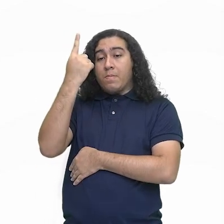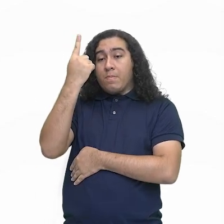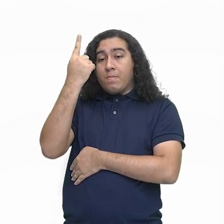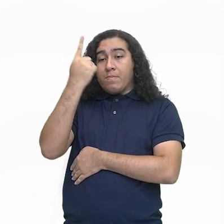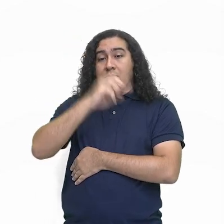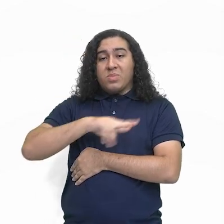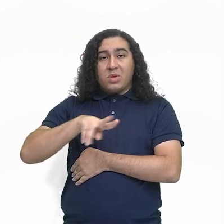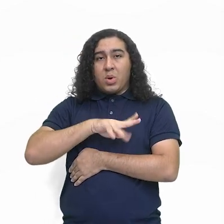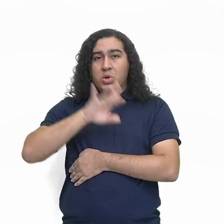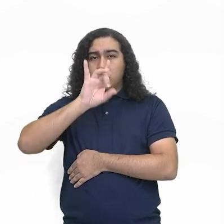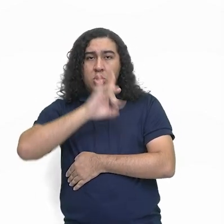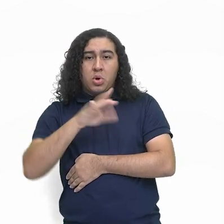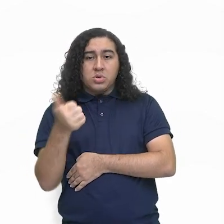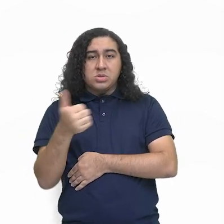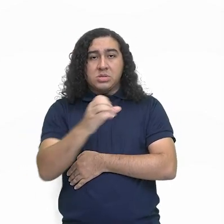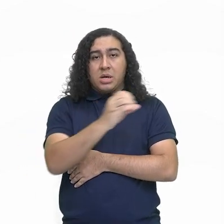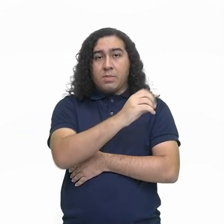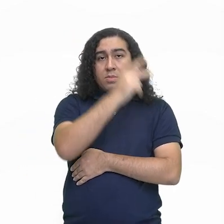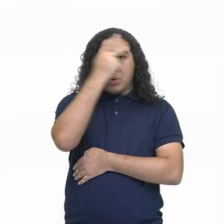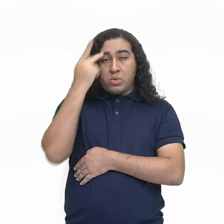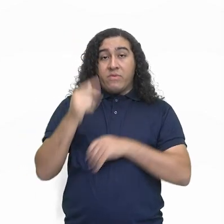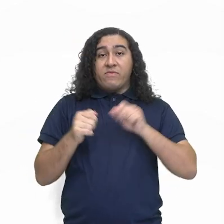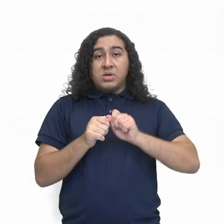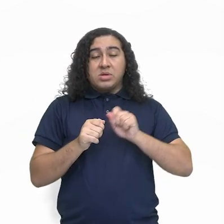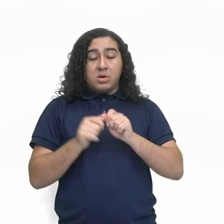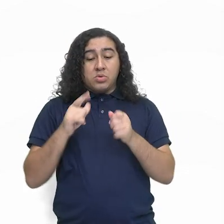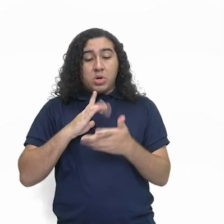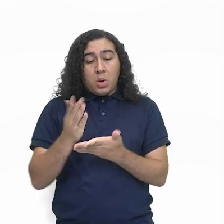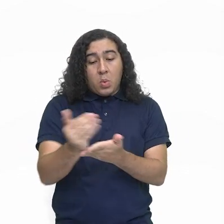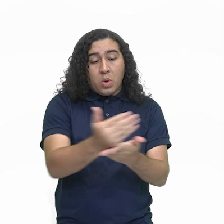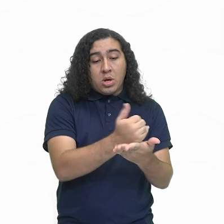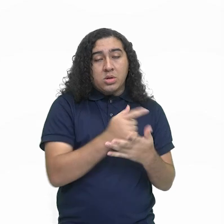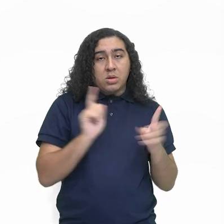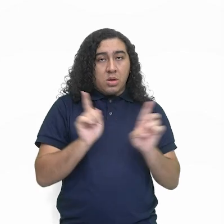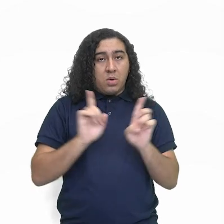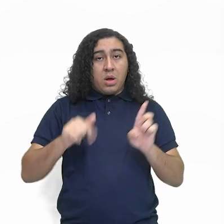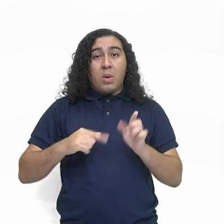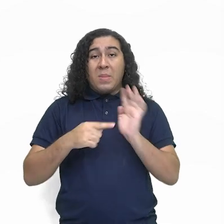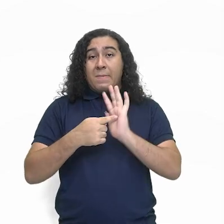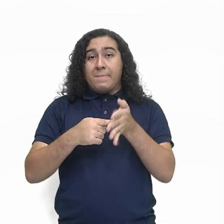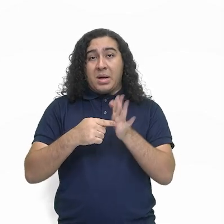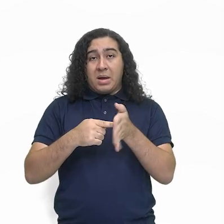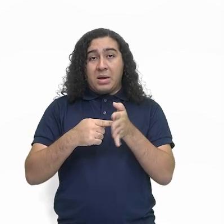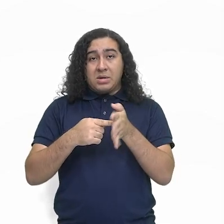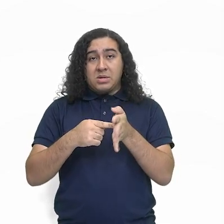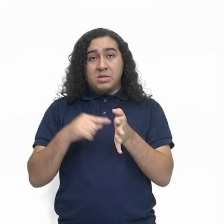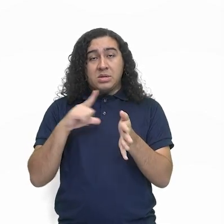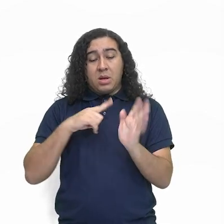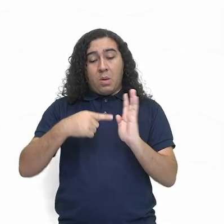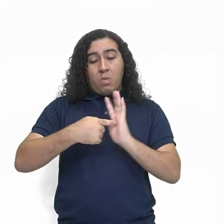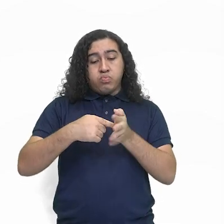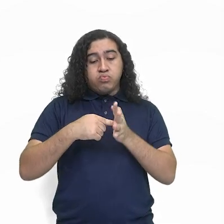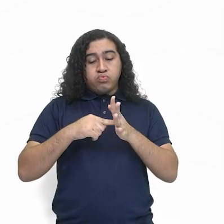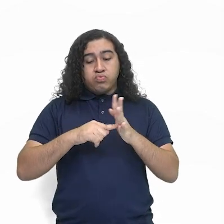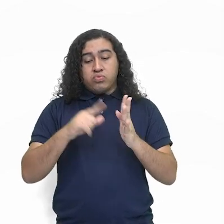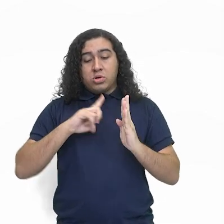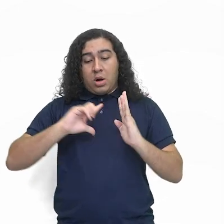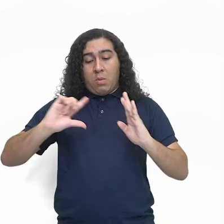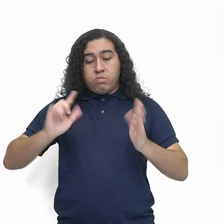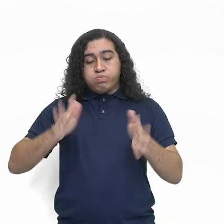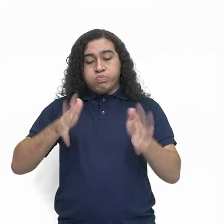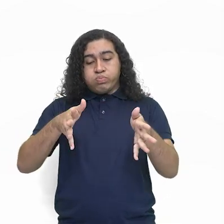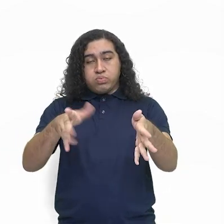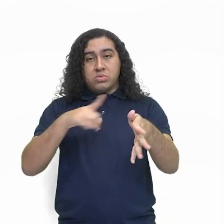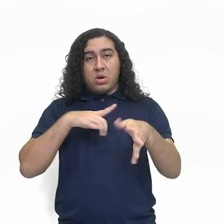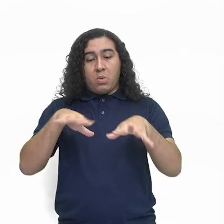não é mais 100 pessoas fazendo o processo de colheita. É uma máquina, um trator, uma colheitadeira, na verdade, fazendo esse trabalho